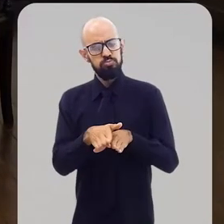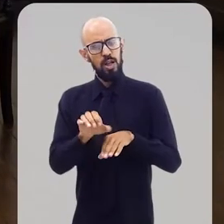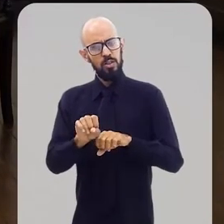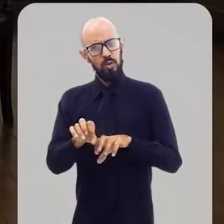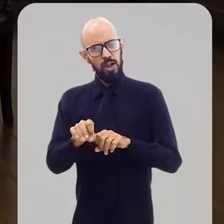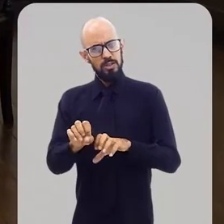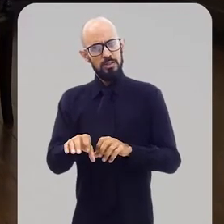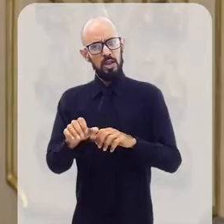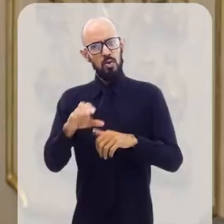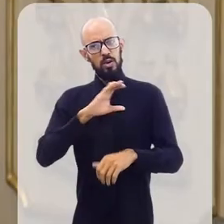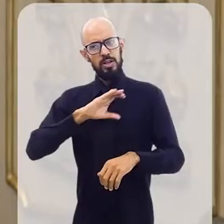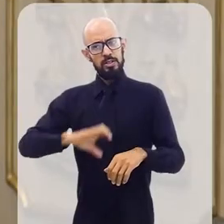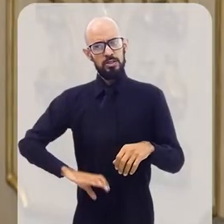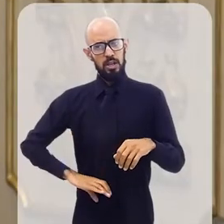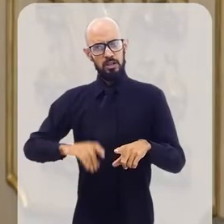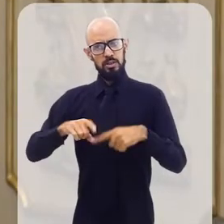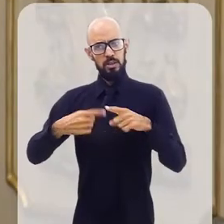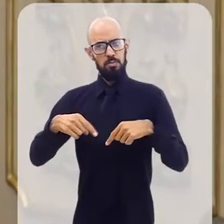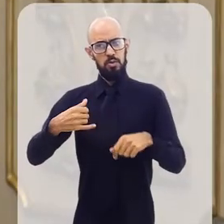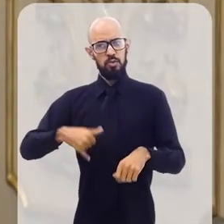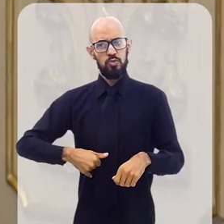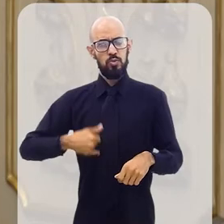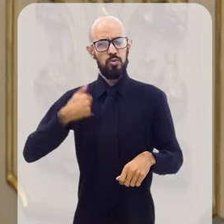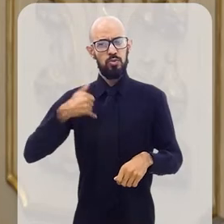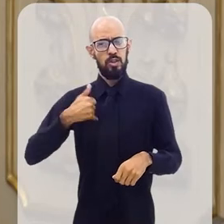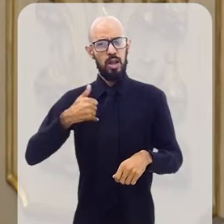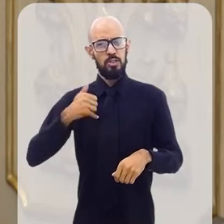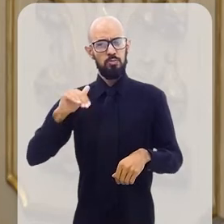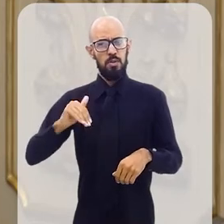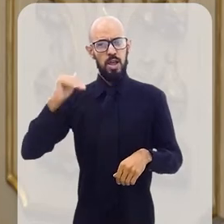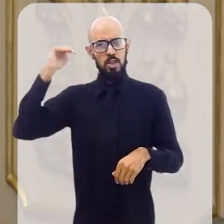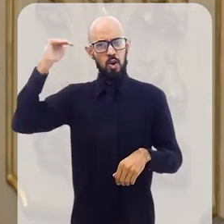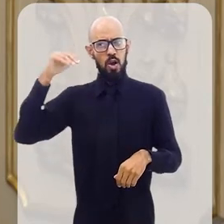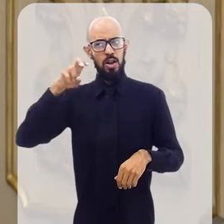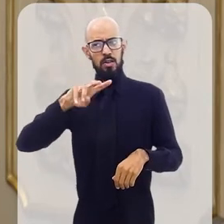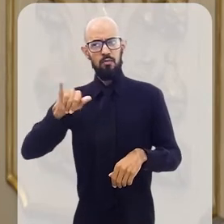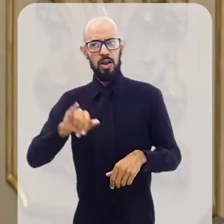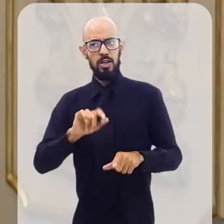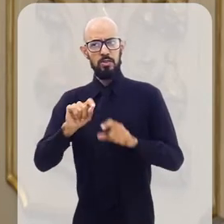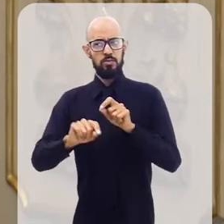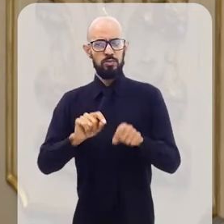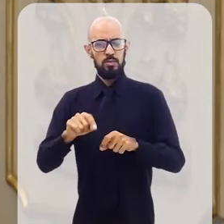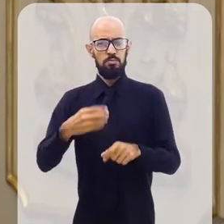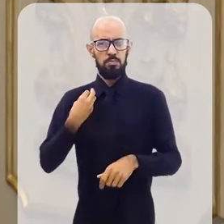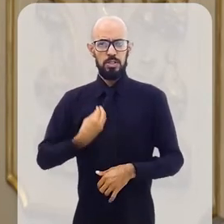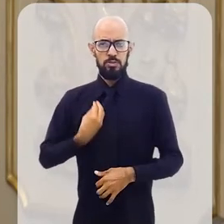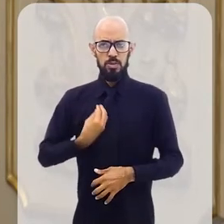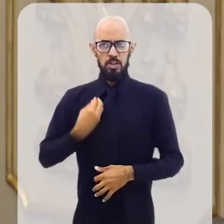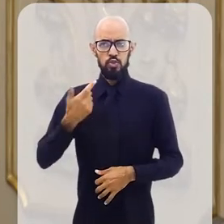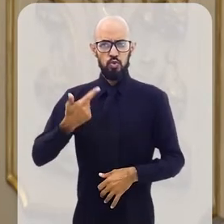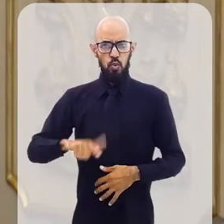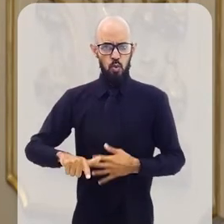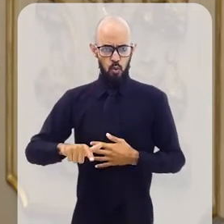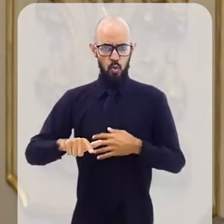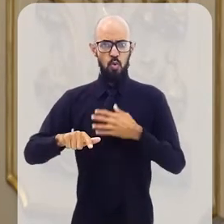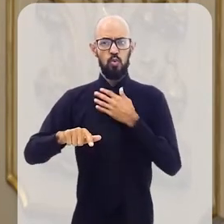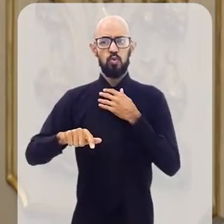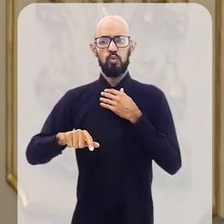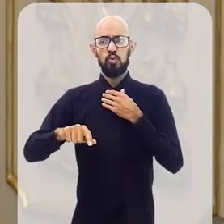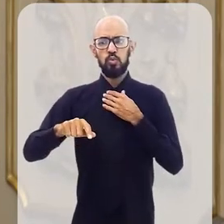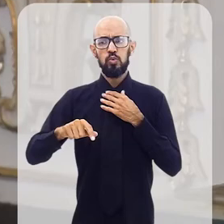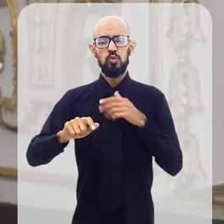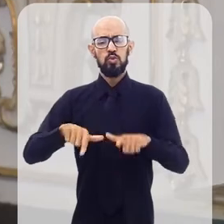a esta criança e depois chegando ao a fase mais adulta ela vai participar dos outros